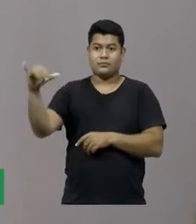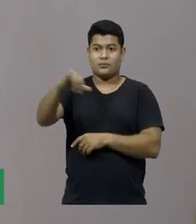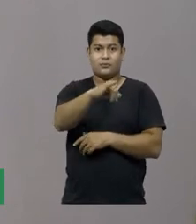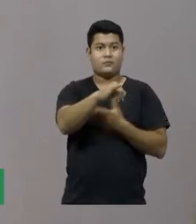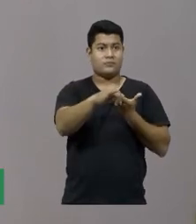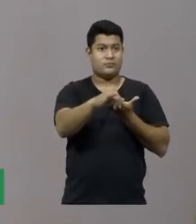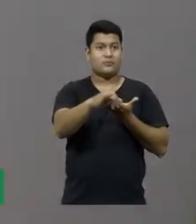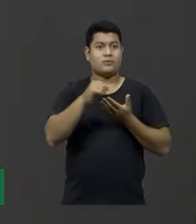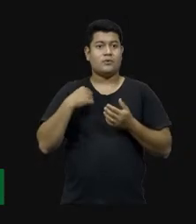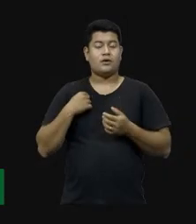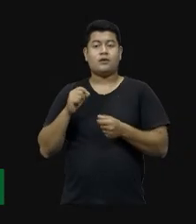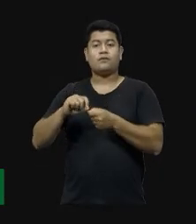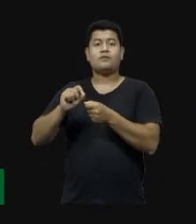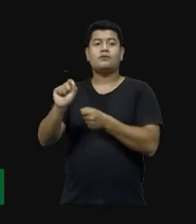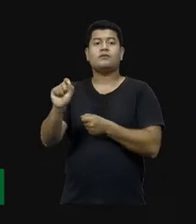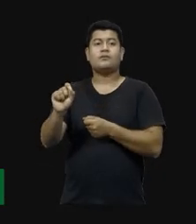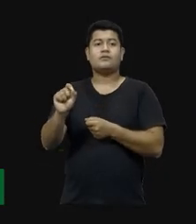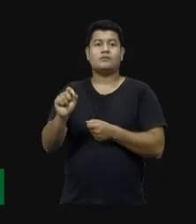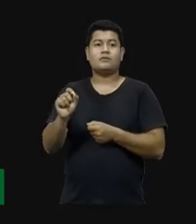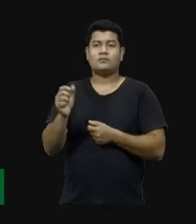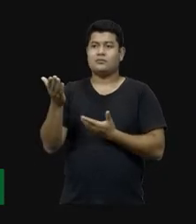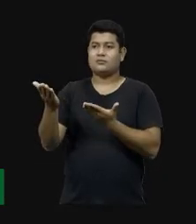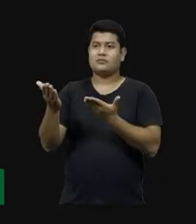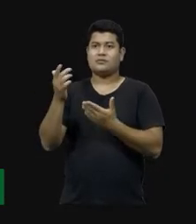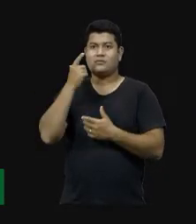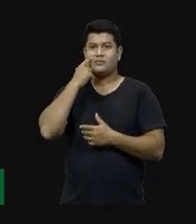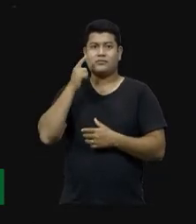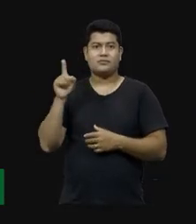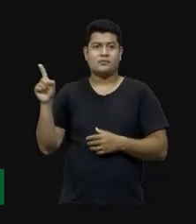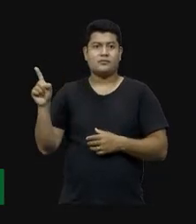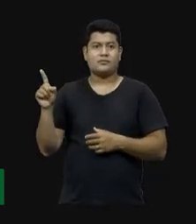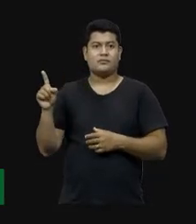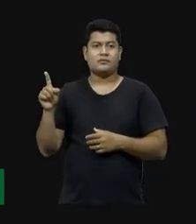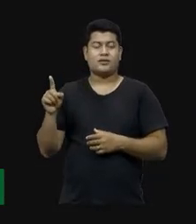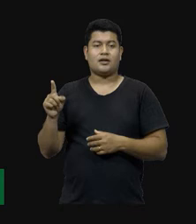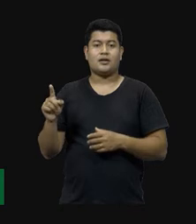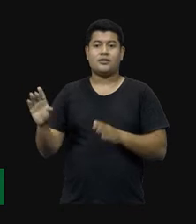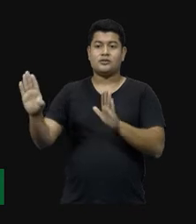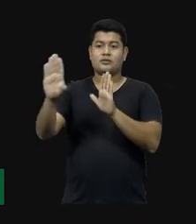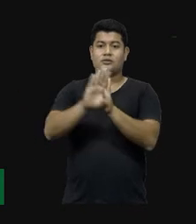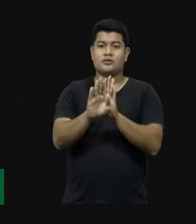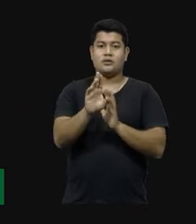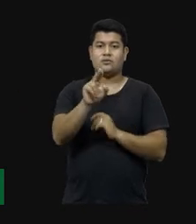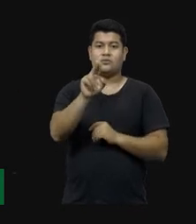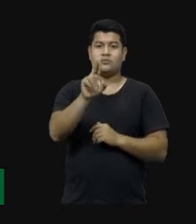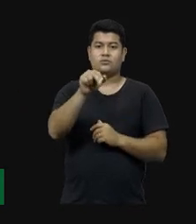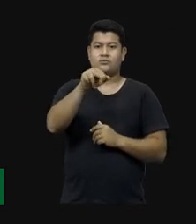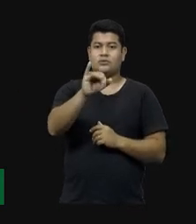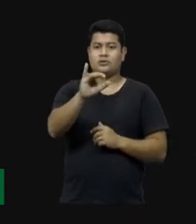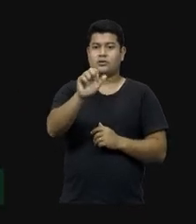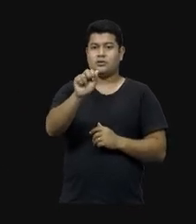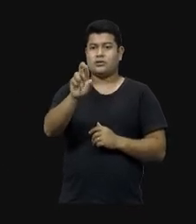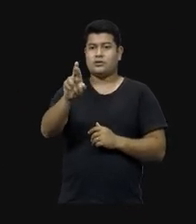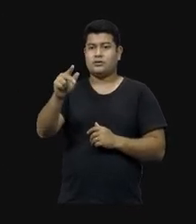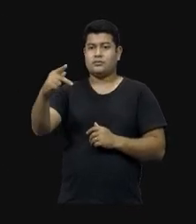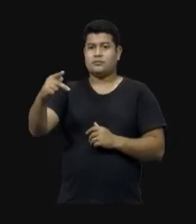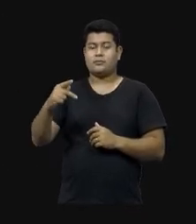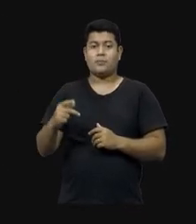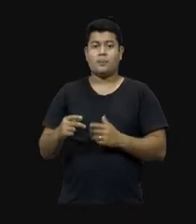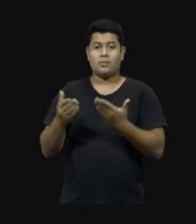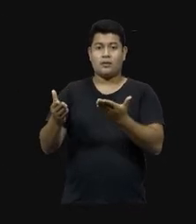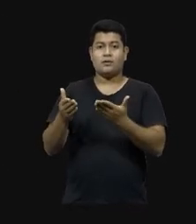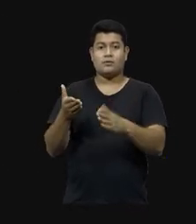foto. Olha que coisa linda. Ele diz, chegando na Uniarp para participar da aula inaugural